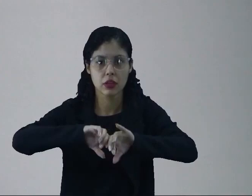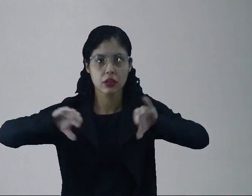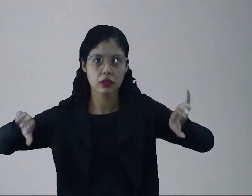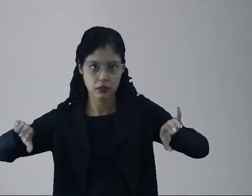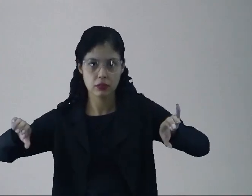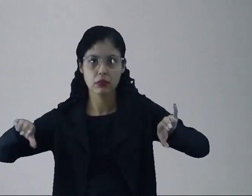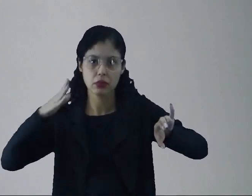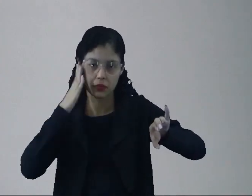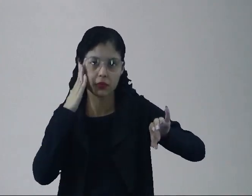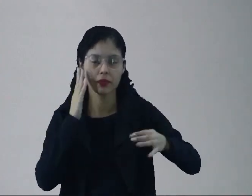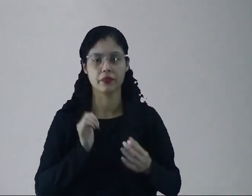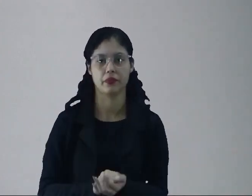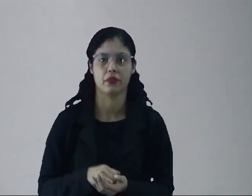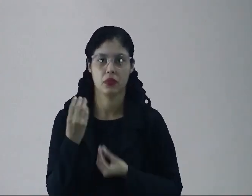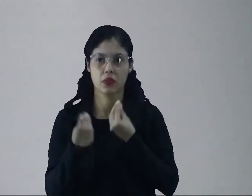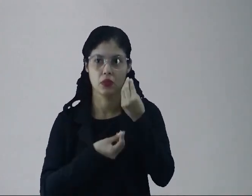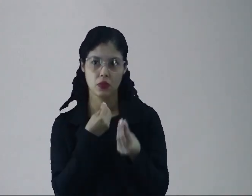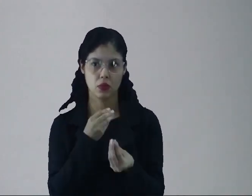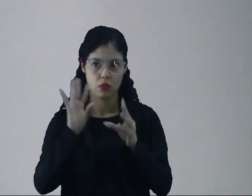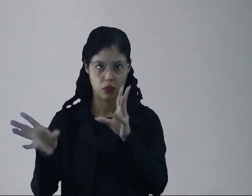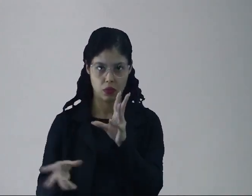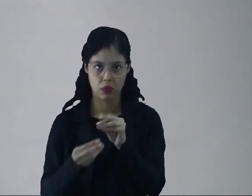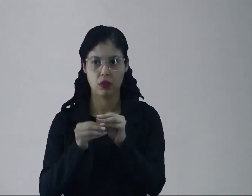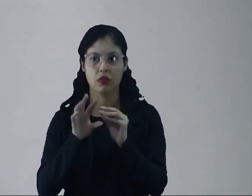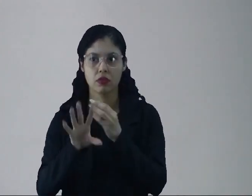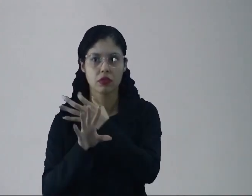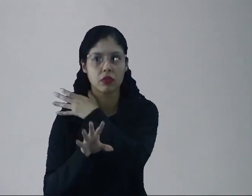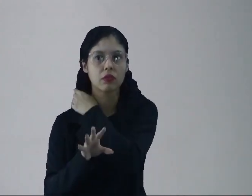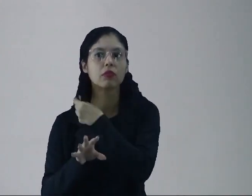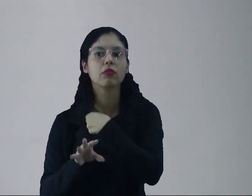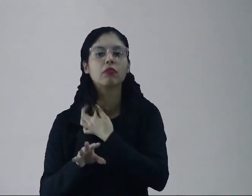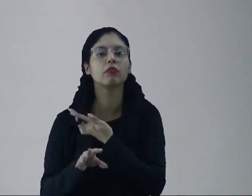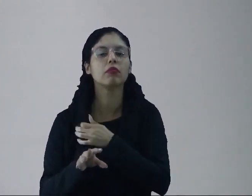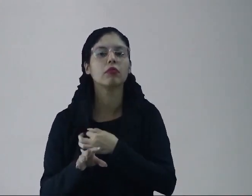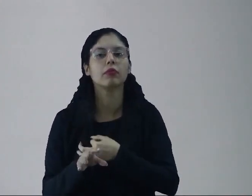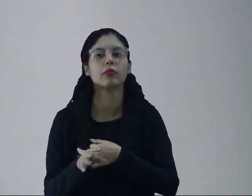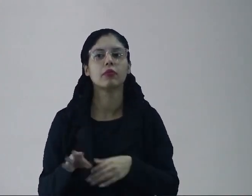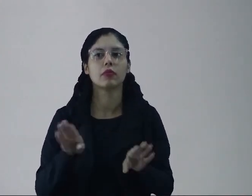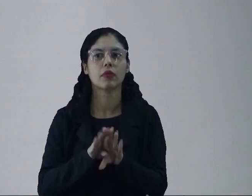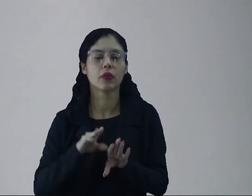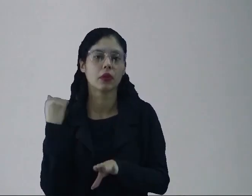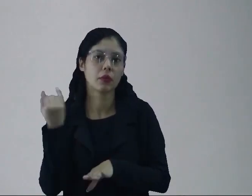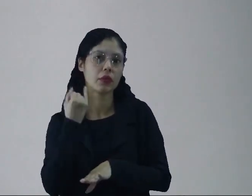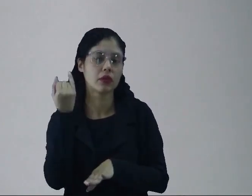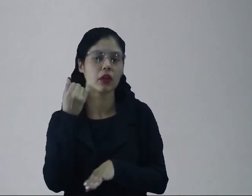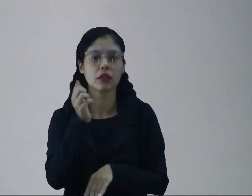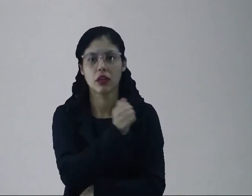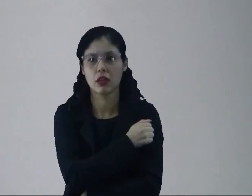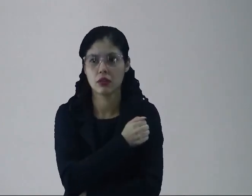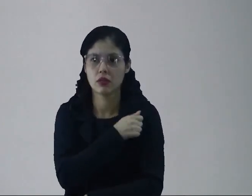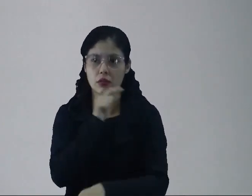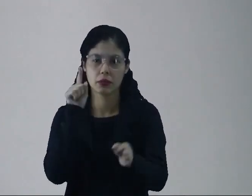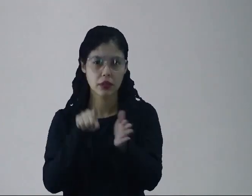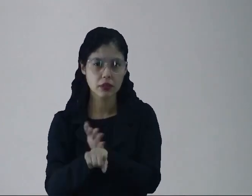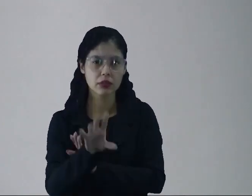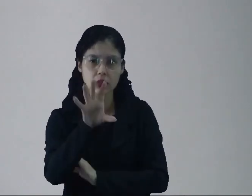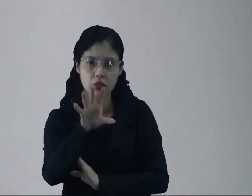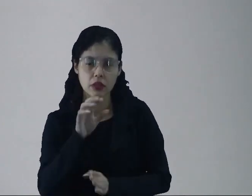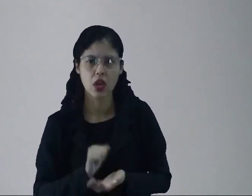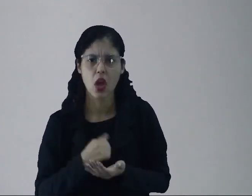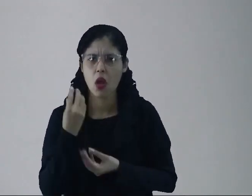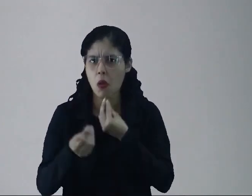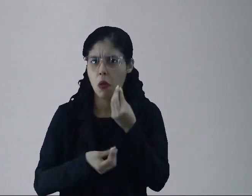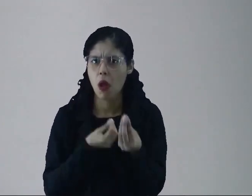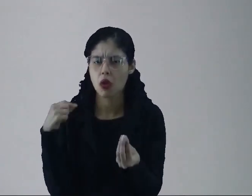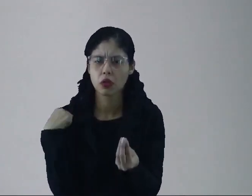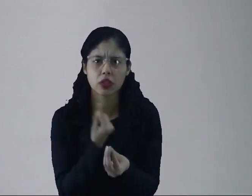se dividir. Então, olha a complexidade disso. Outra coisa muito importante, muitos alunos se questionam quanto a isso, como é que